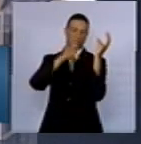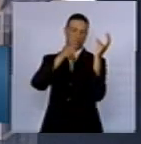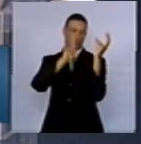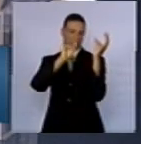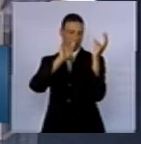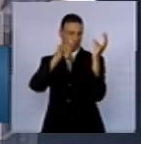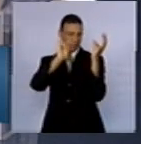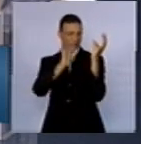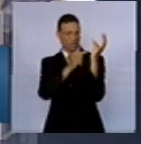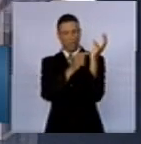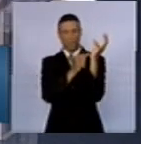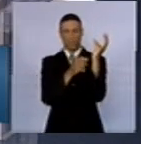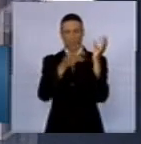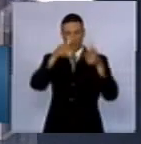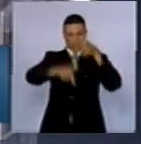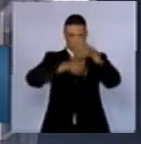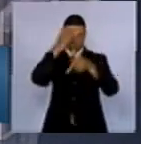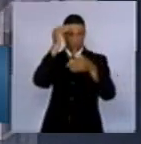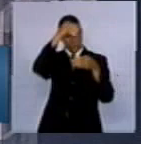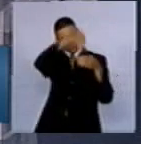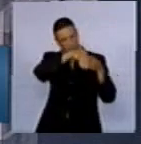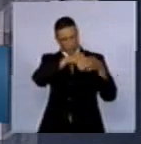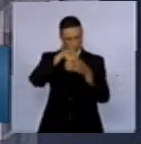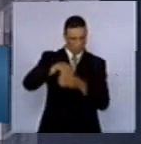mil empregos direta e indiretamente.